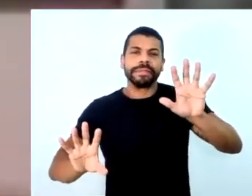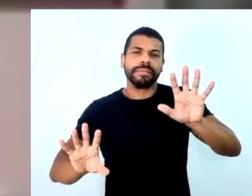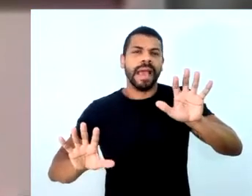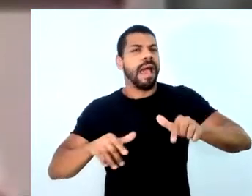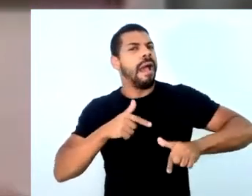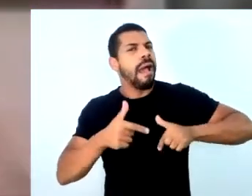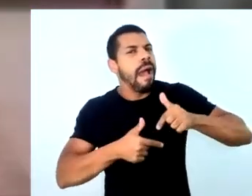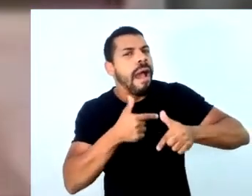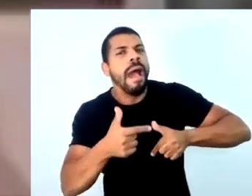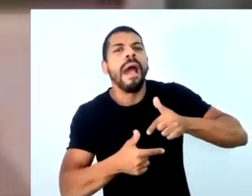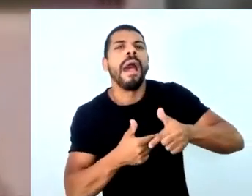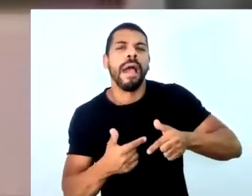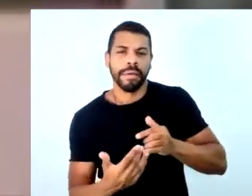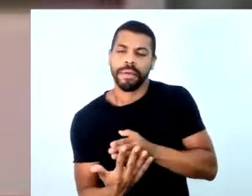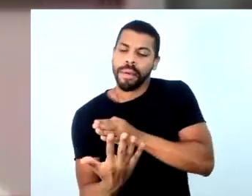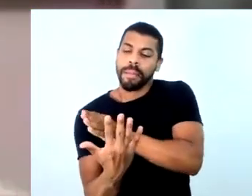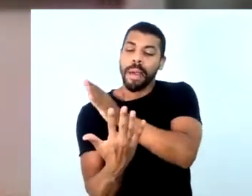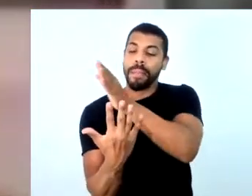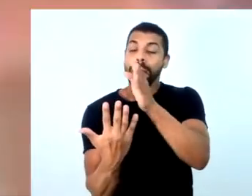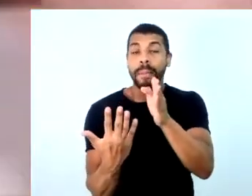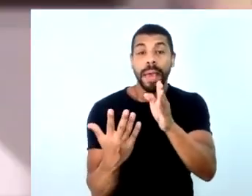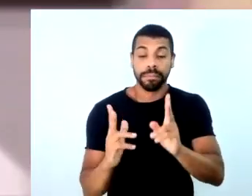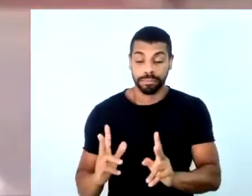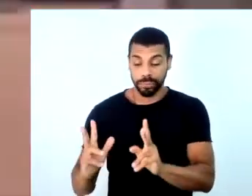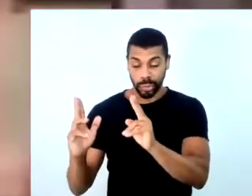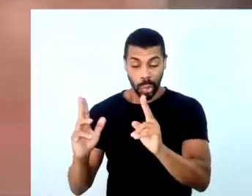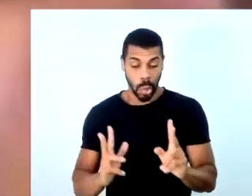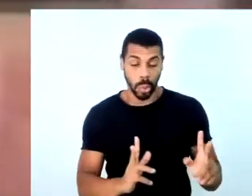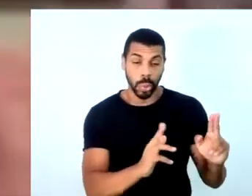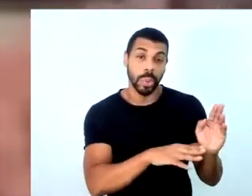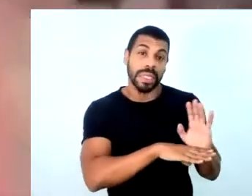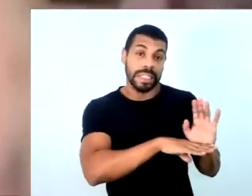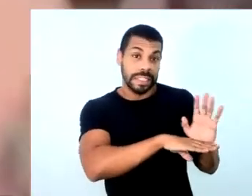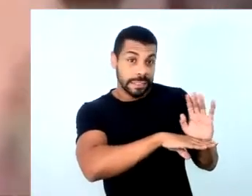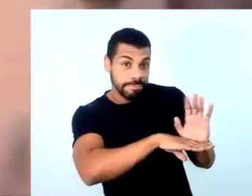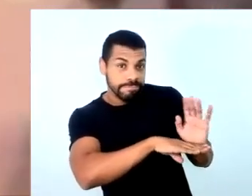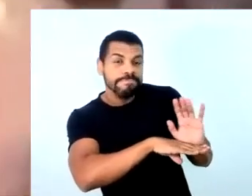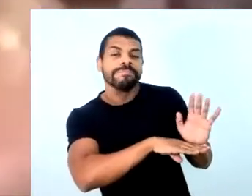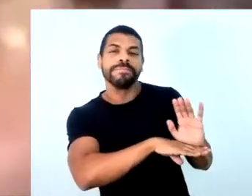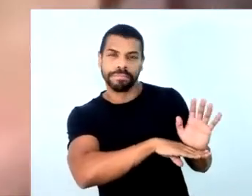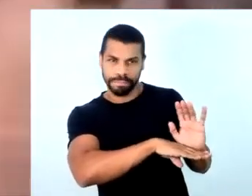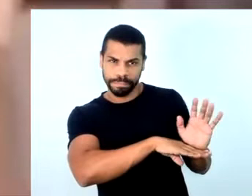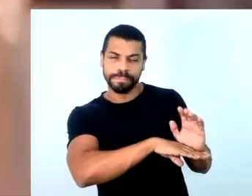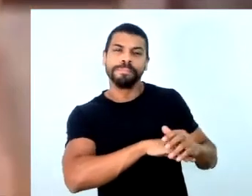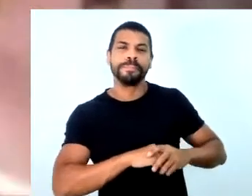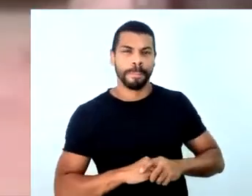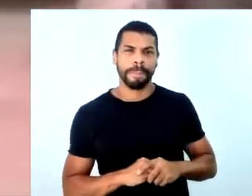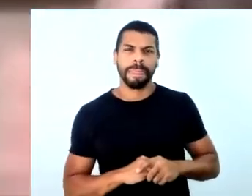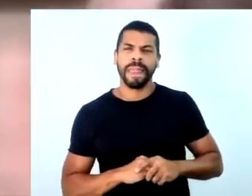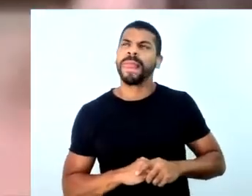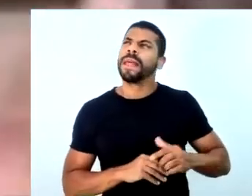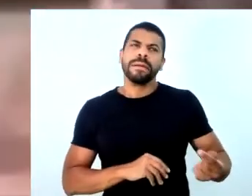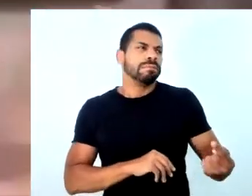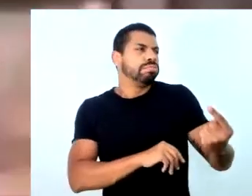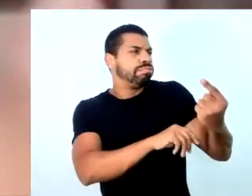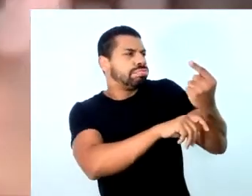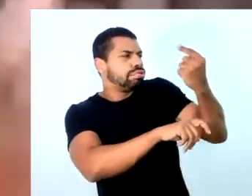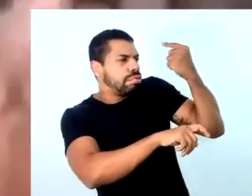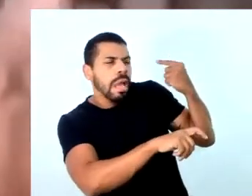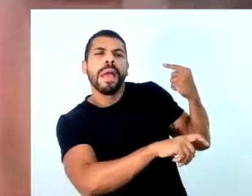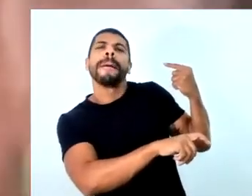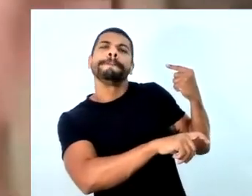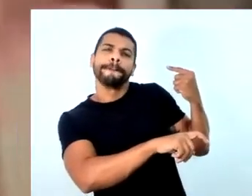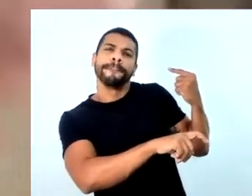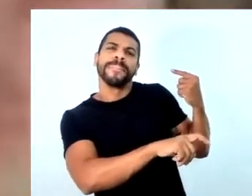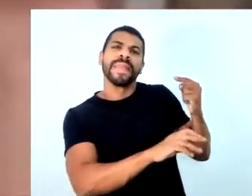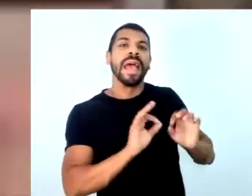você mixasse, que você trabalhasse com partes isoladas do filme. Da montagem cinematográfica que eu